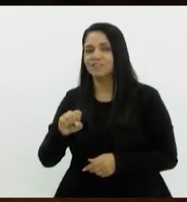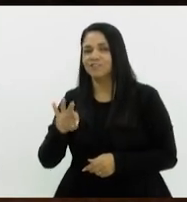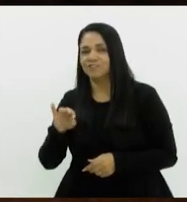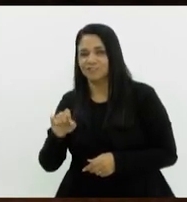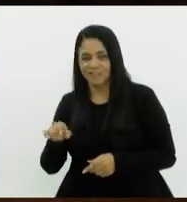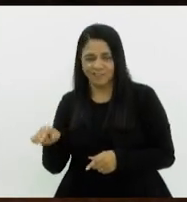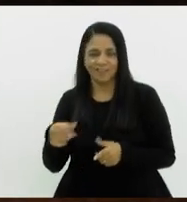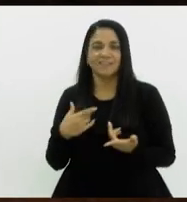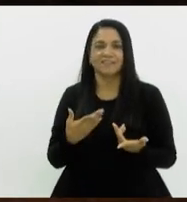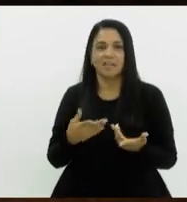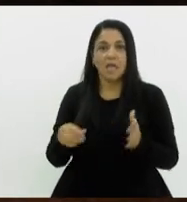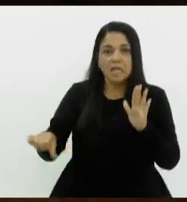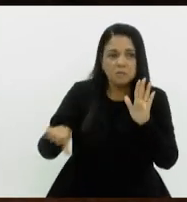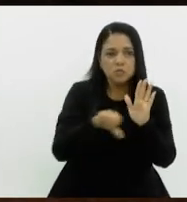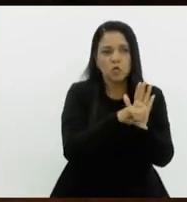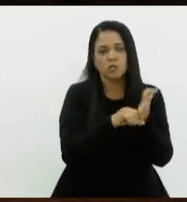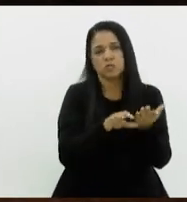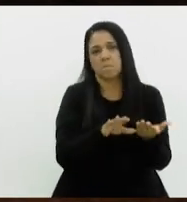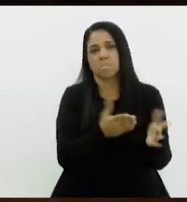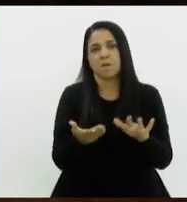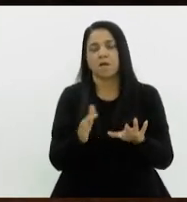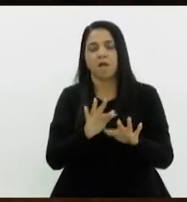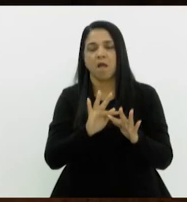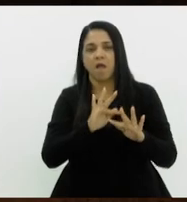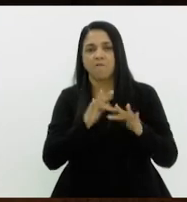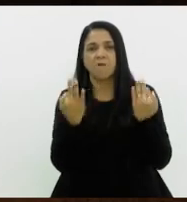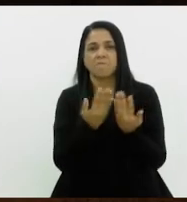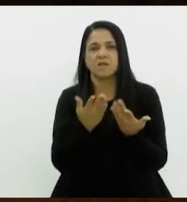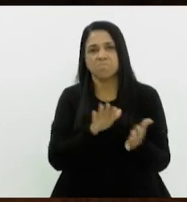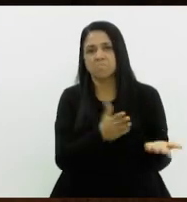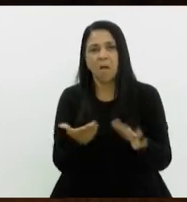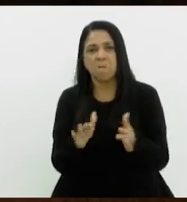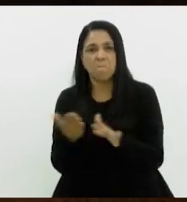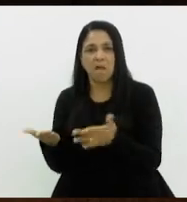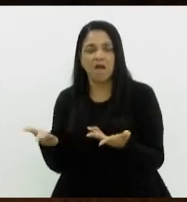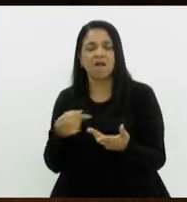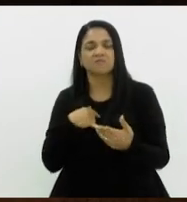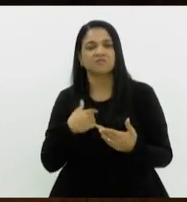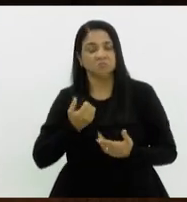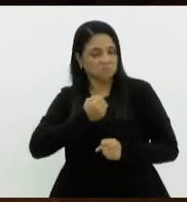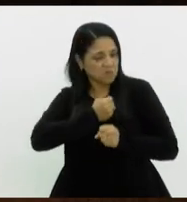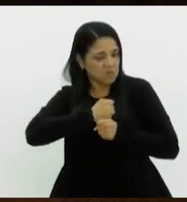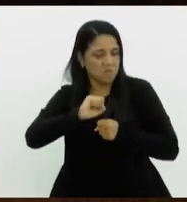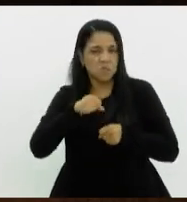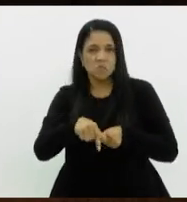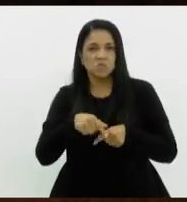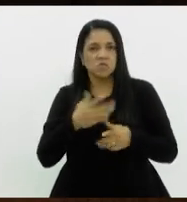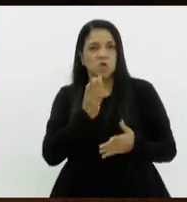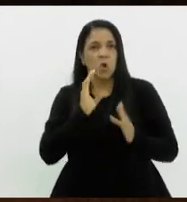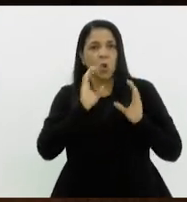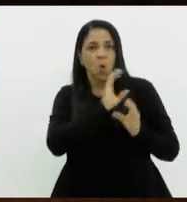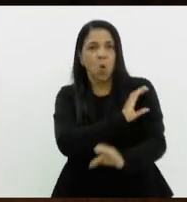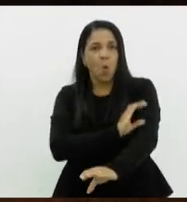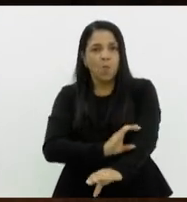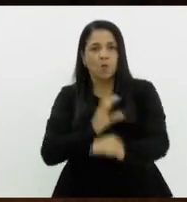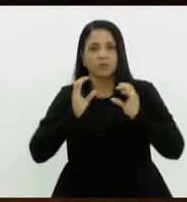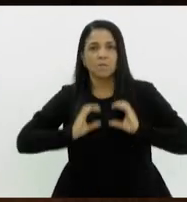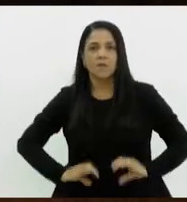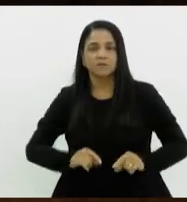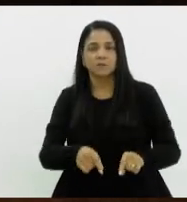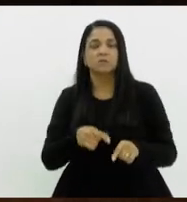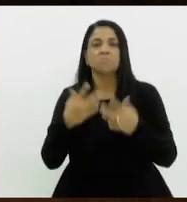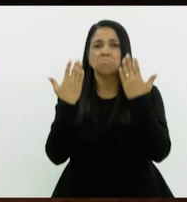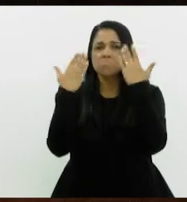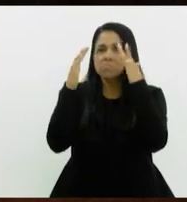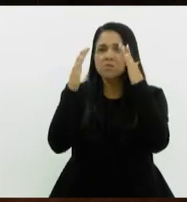dizima a família. Então, fica aqui a minha repulsa a esse tipo de comportamento e parabenizar a